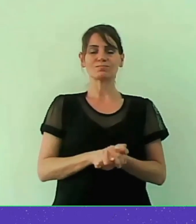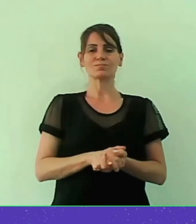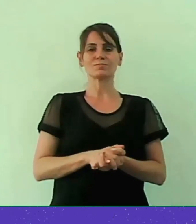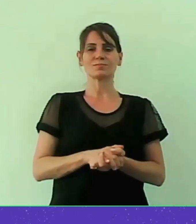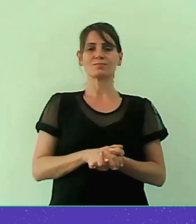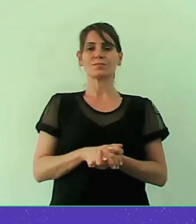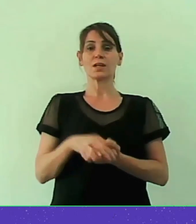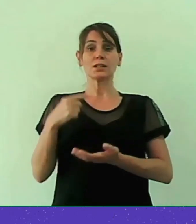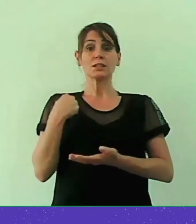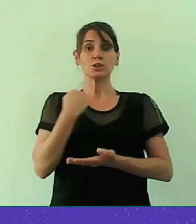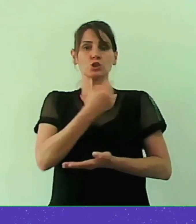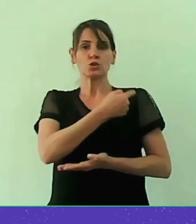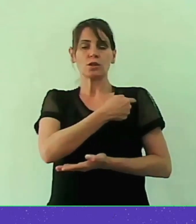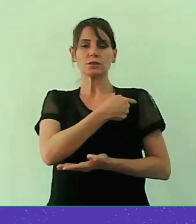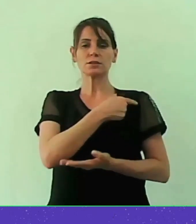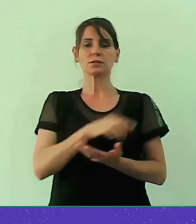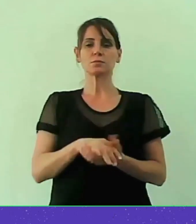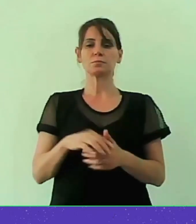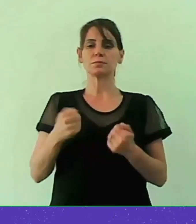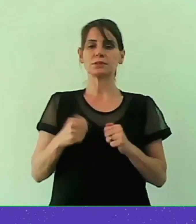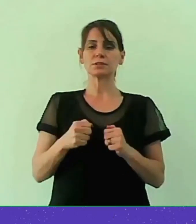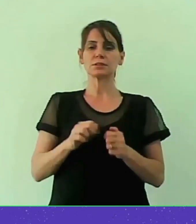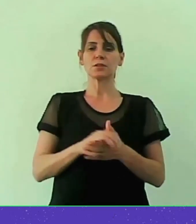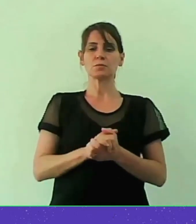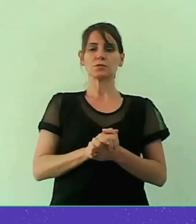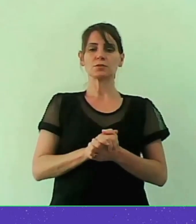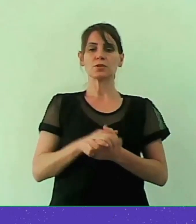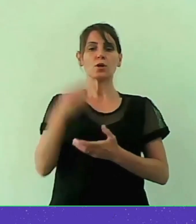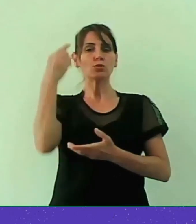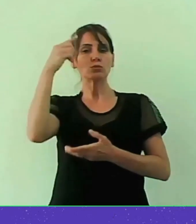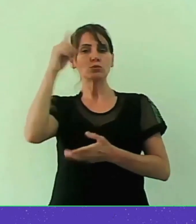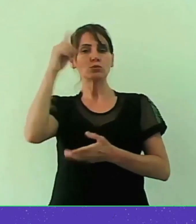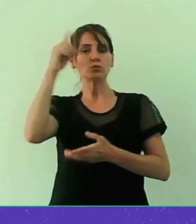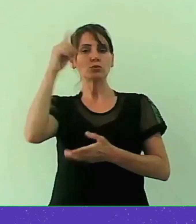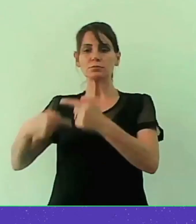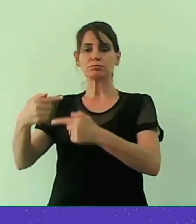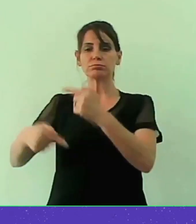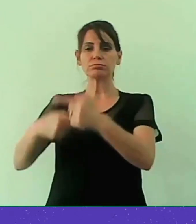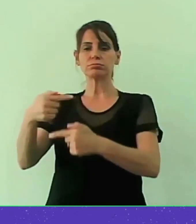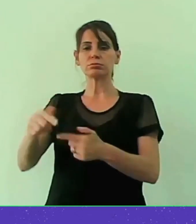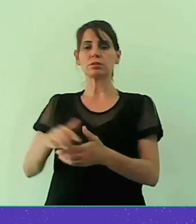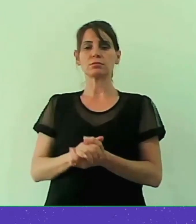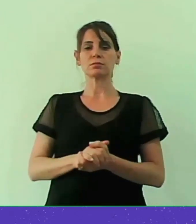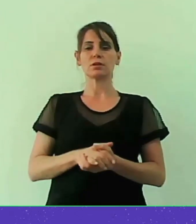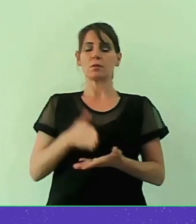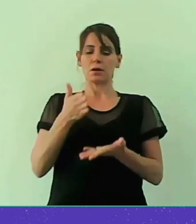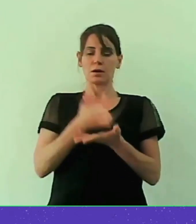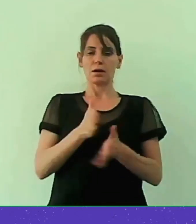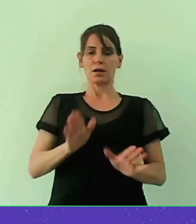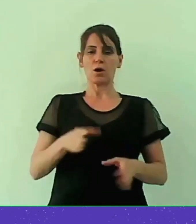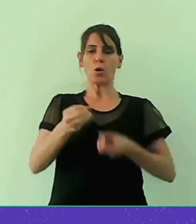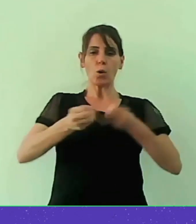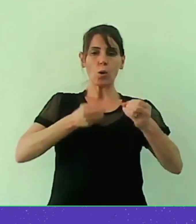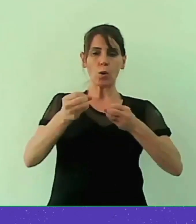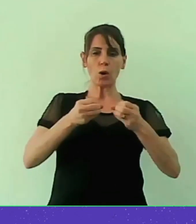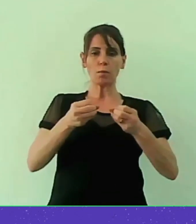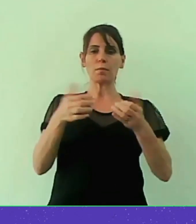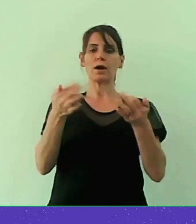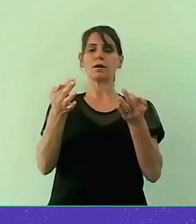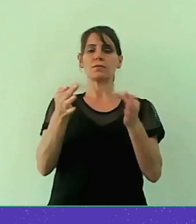fomos encarregados, como a última geração, para levar a cabo a conclusão da obra de Deus.